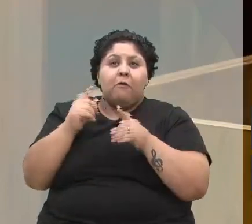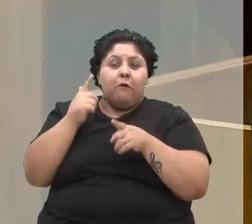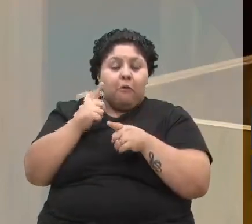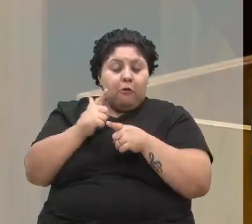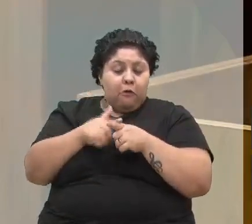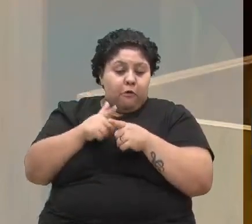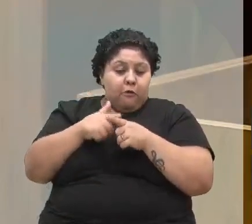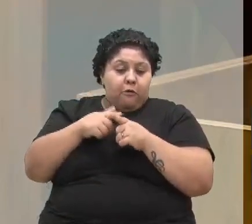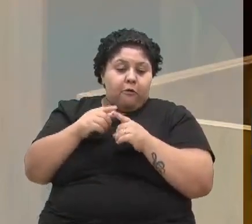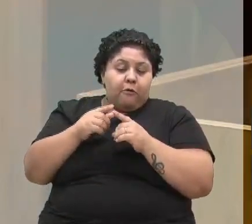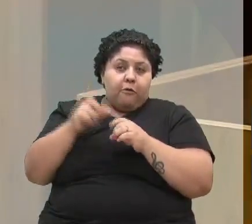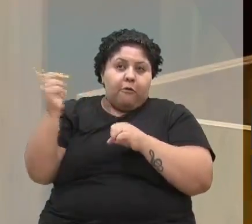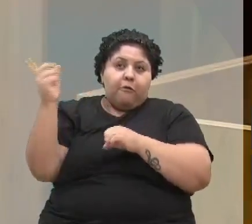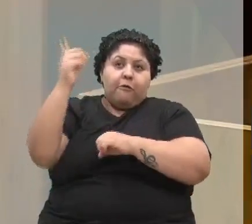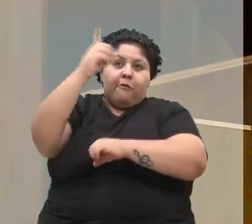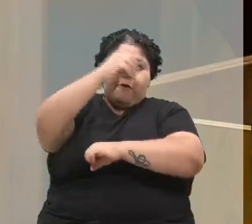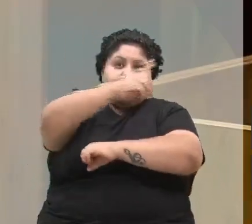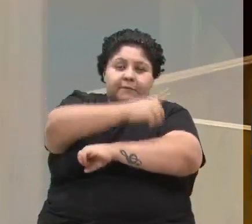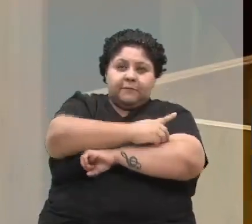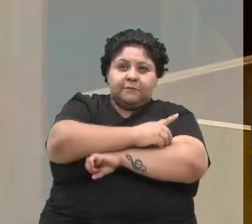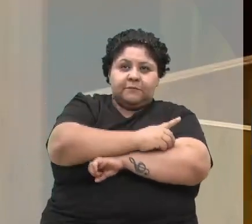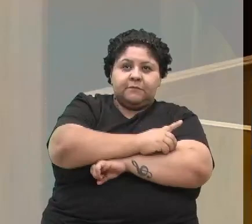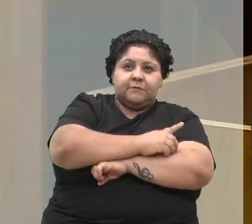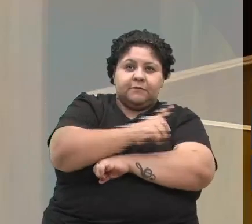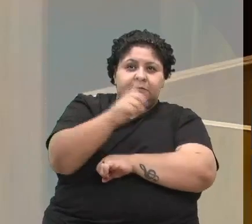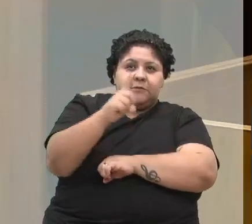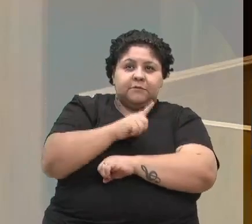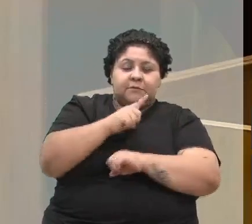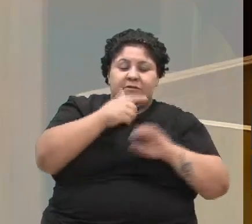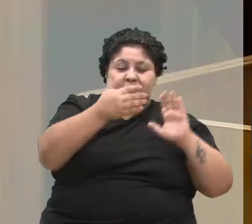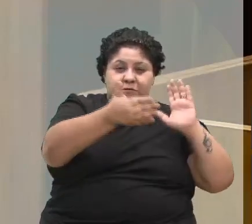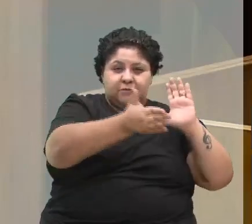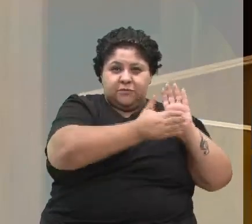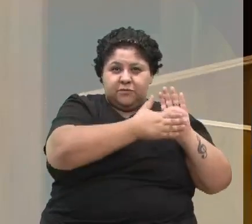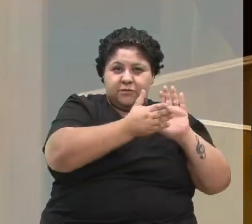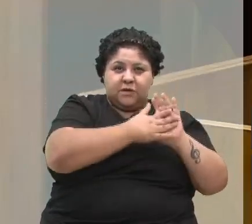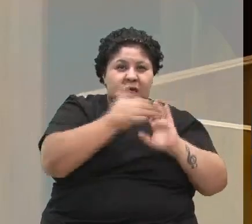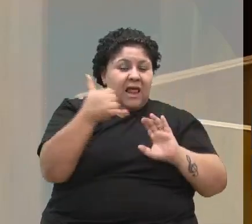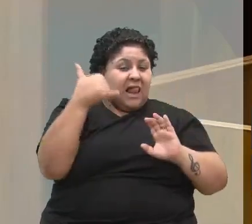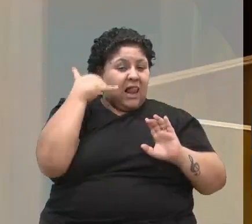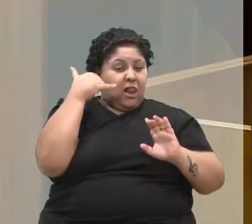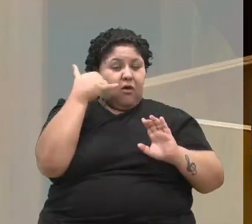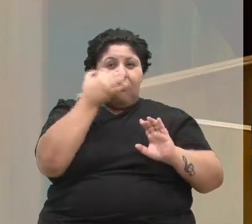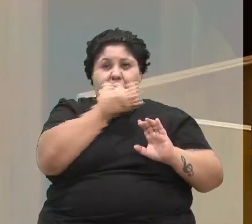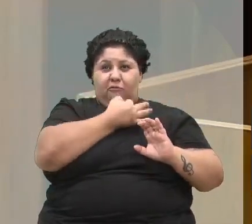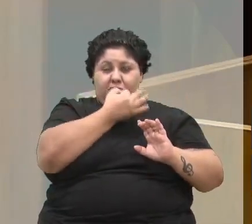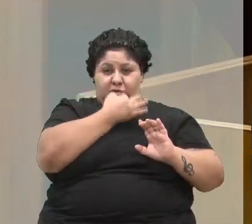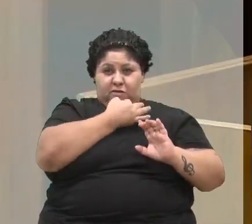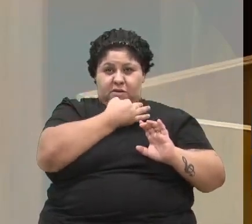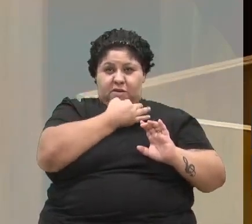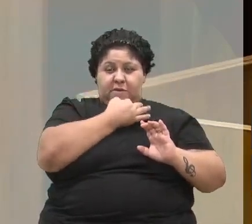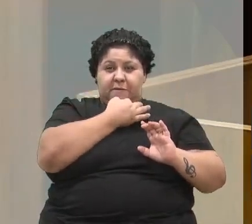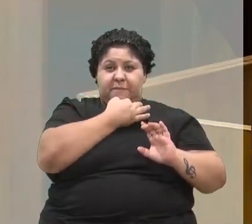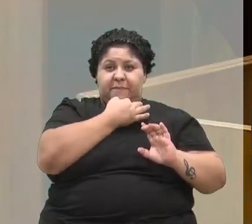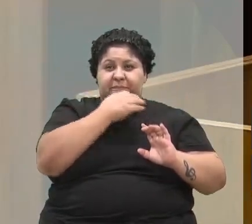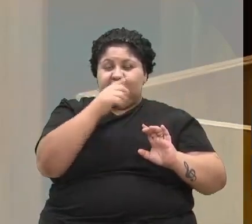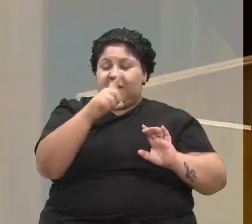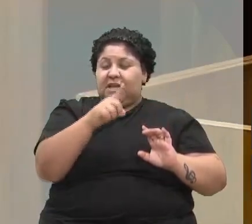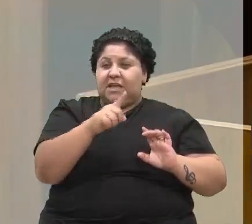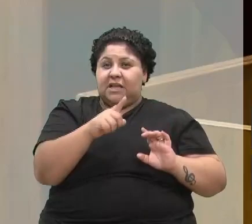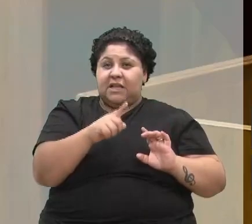dia aquela equipe passou, onde tinha os protocolos, os Alô Caxias, que geralmente é feito pelos gabinetes, que não